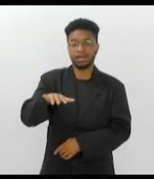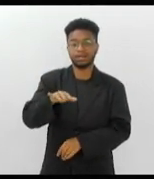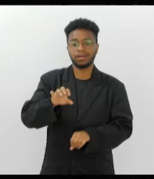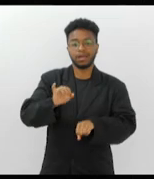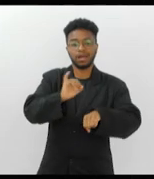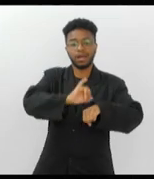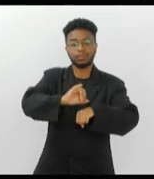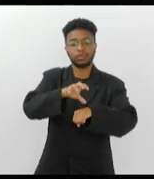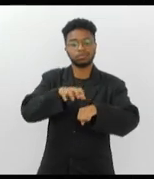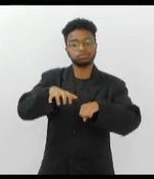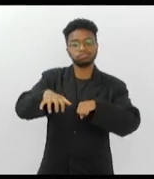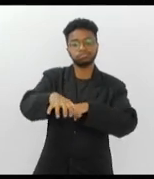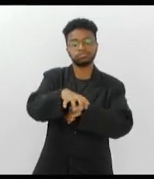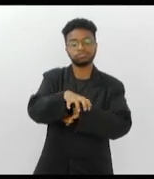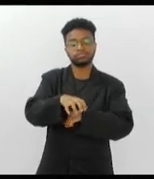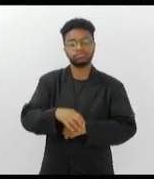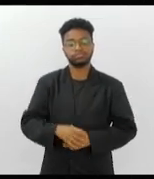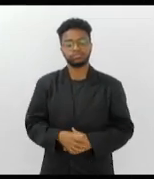metropolitana.